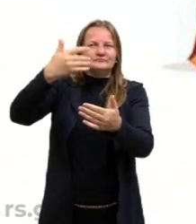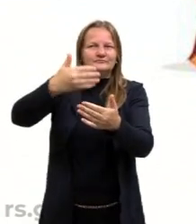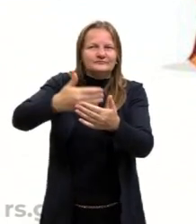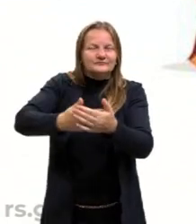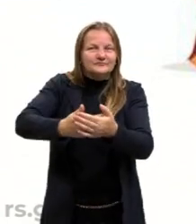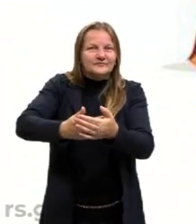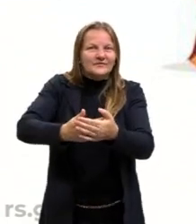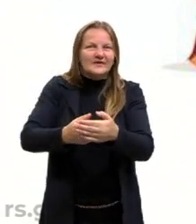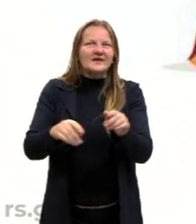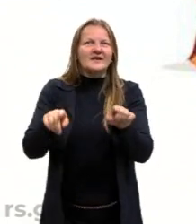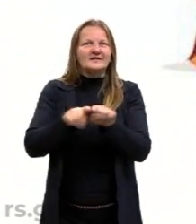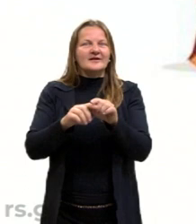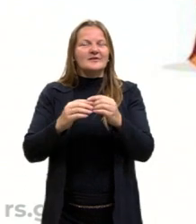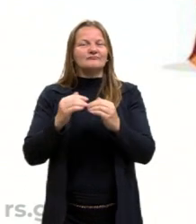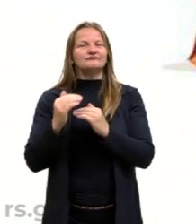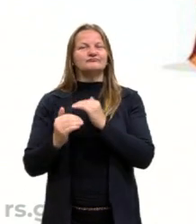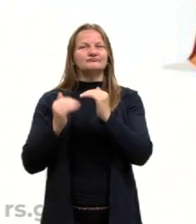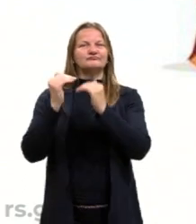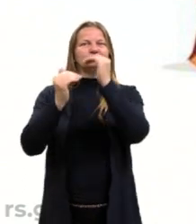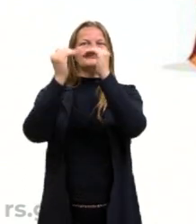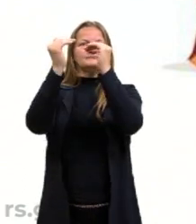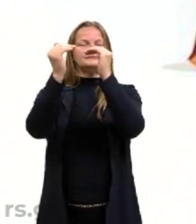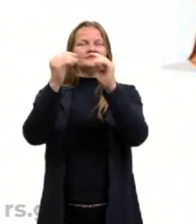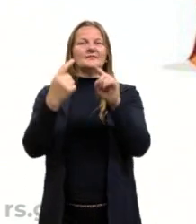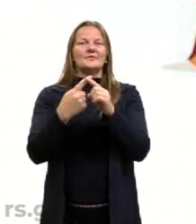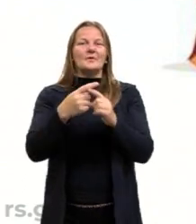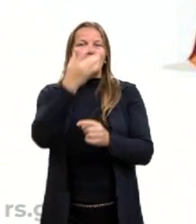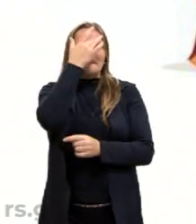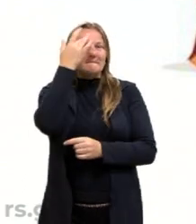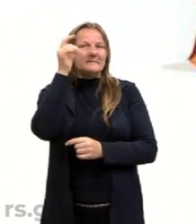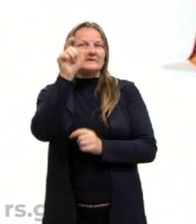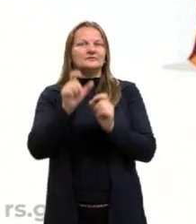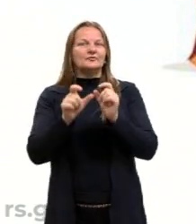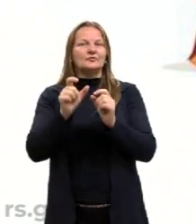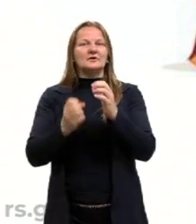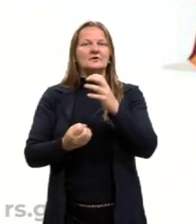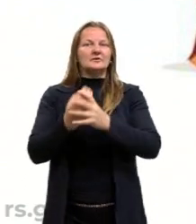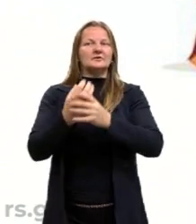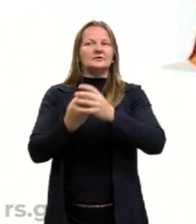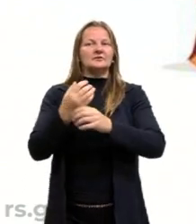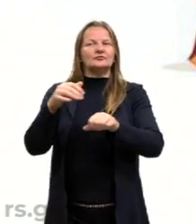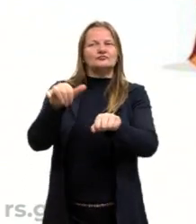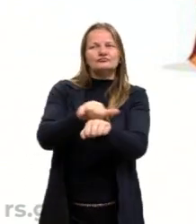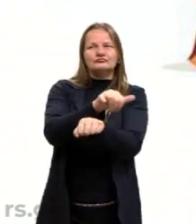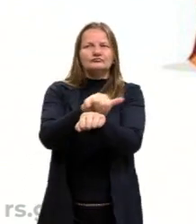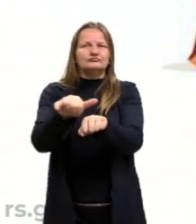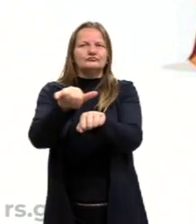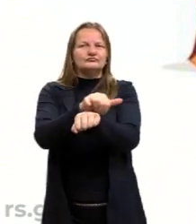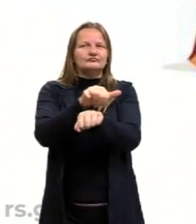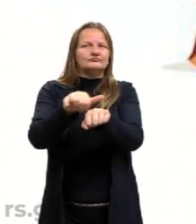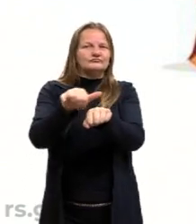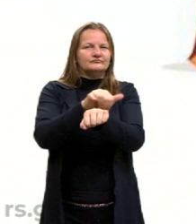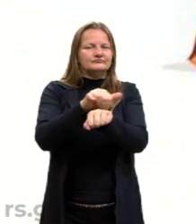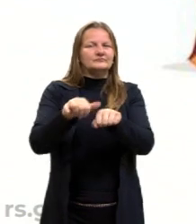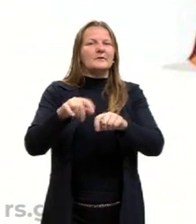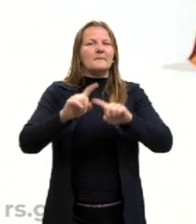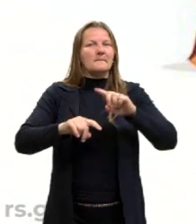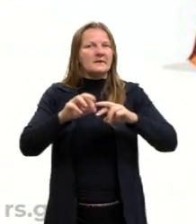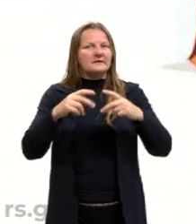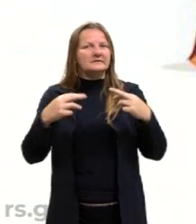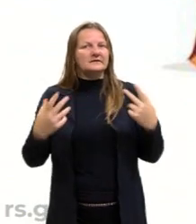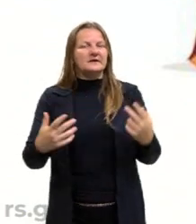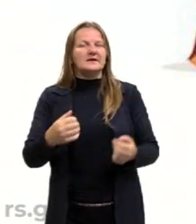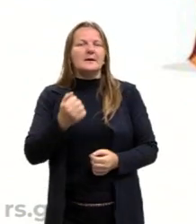esse homem ao evoluir foi por exemplo criando ferramentas né então aquele pega